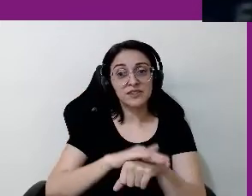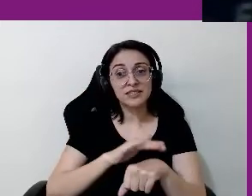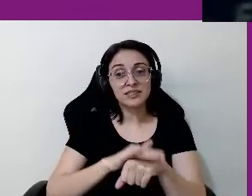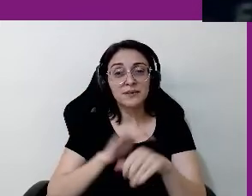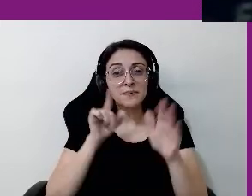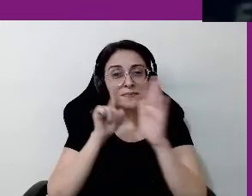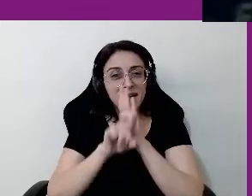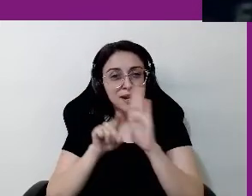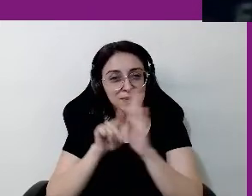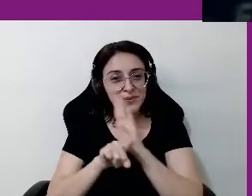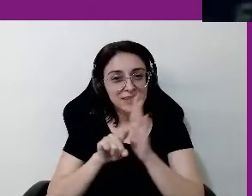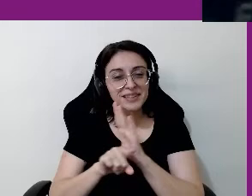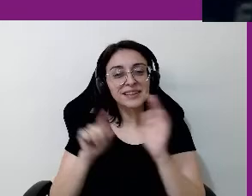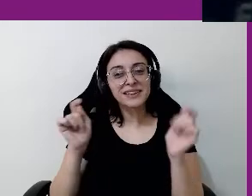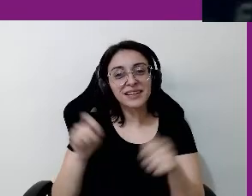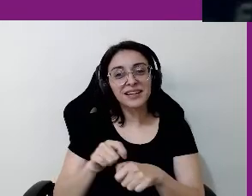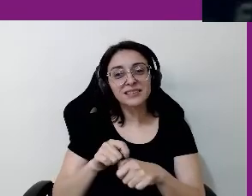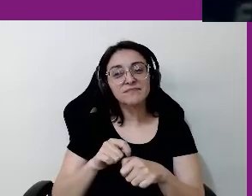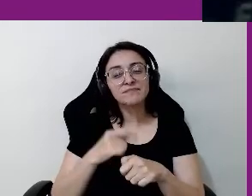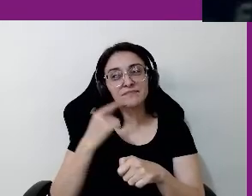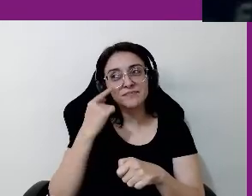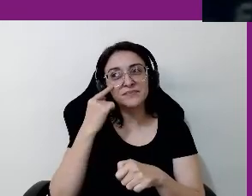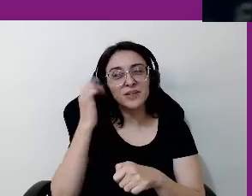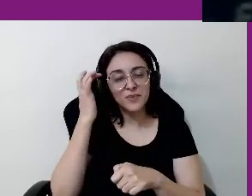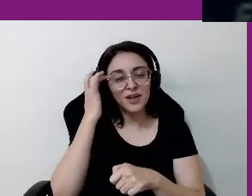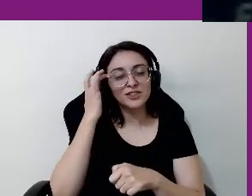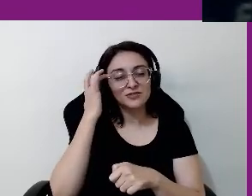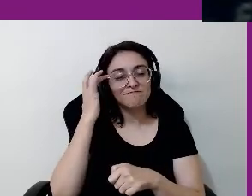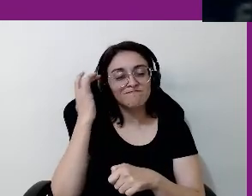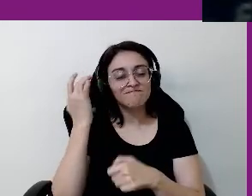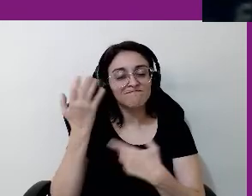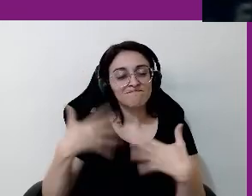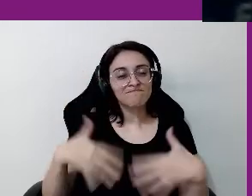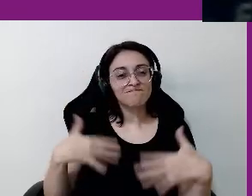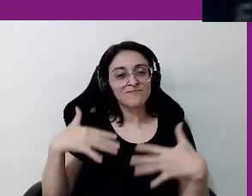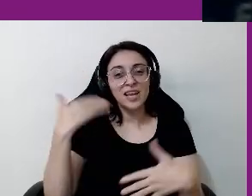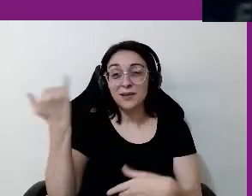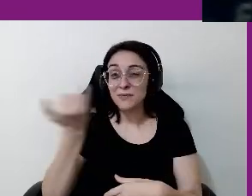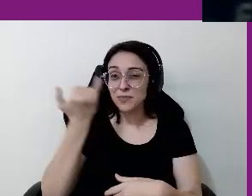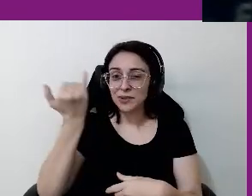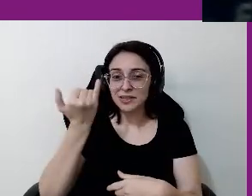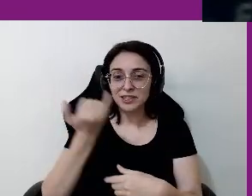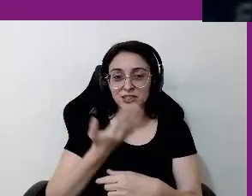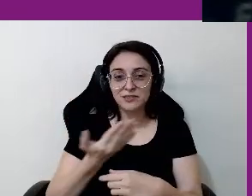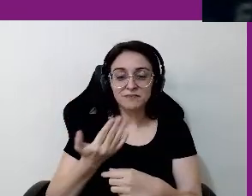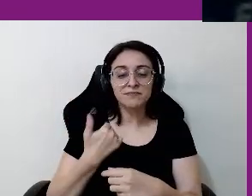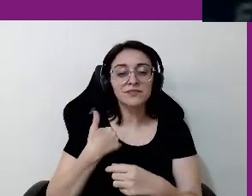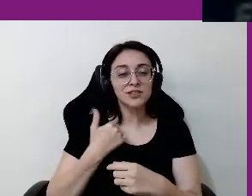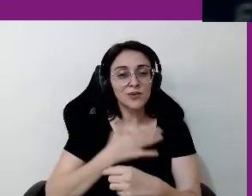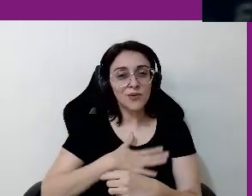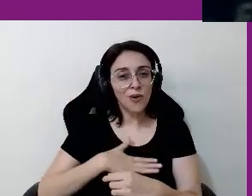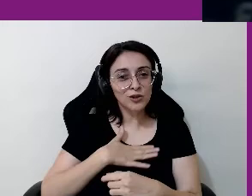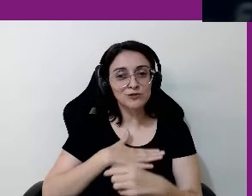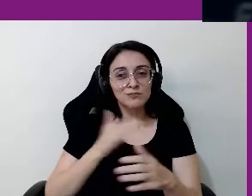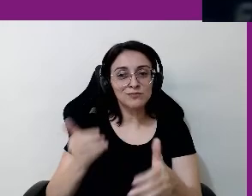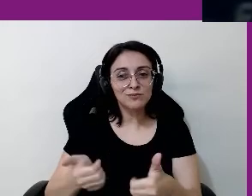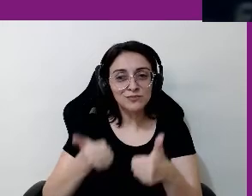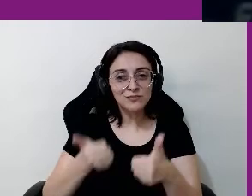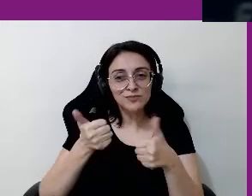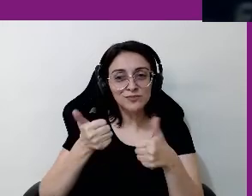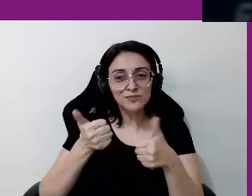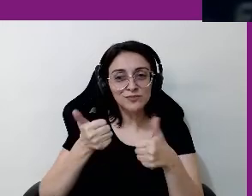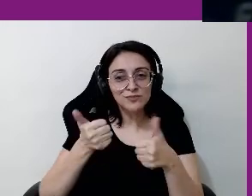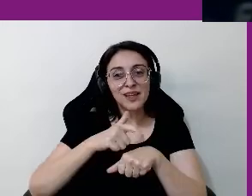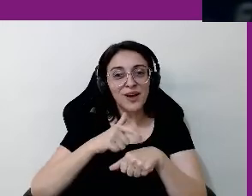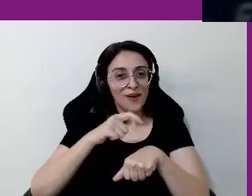algumas perguntas que eu acho que são extremamente importantes, porque eu sempre gosto de otimizar os